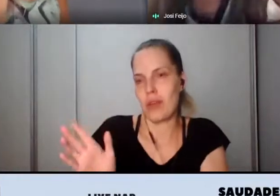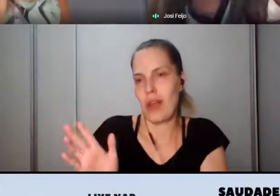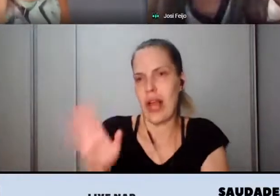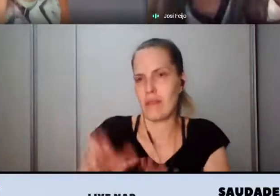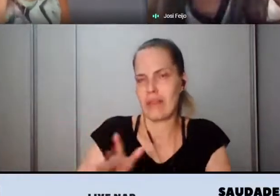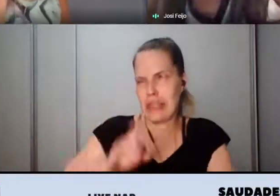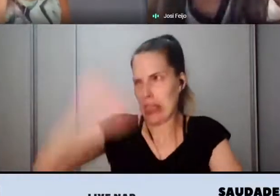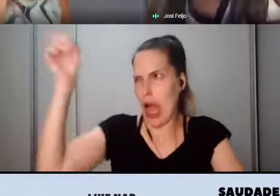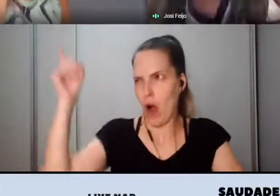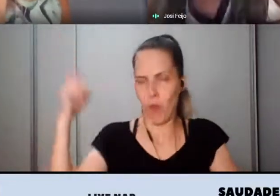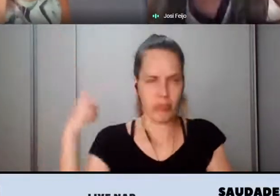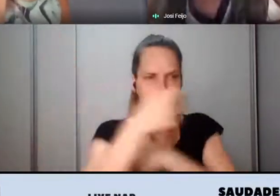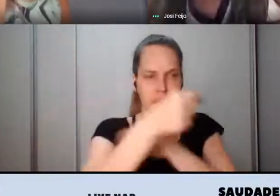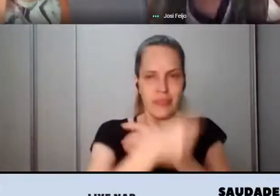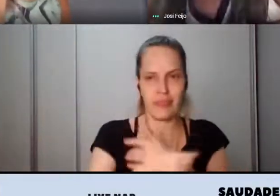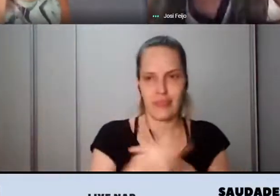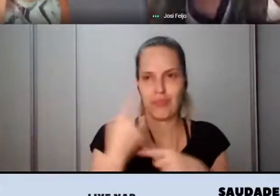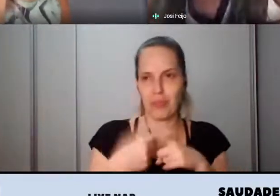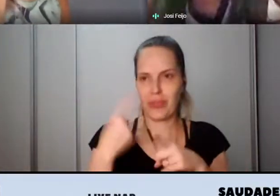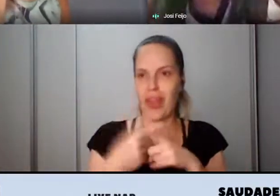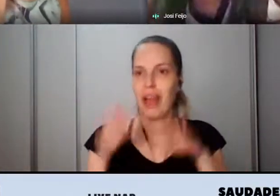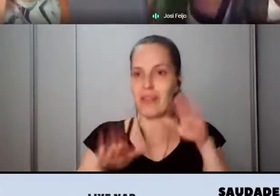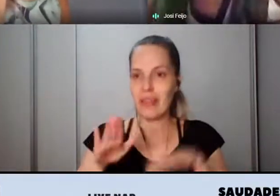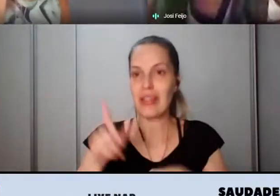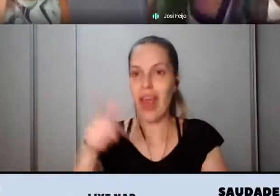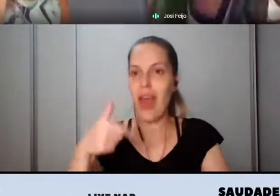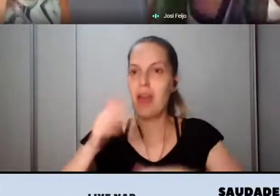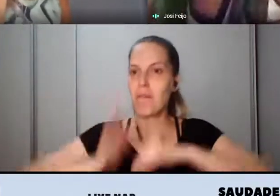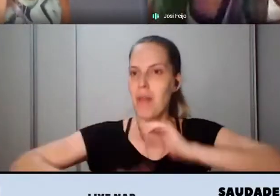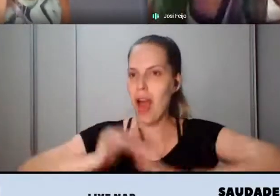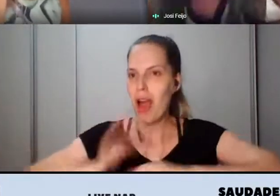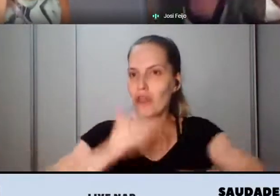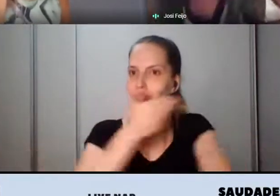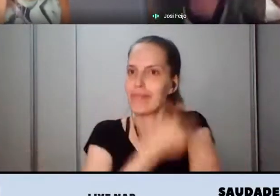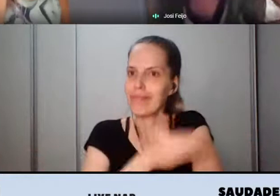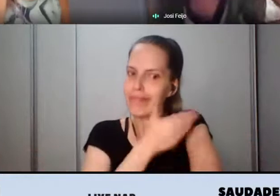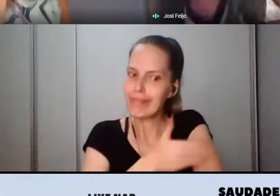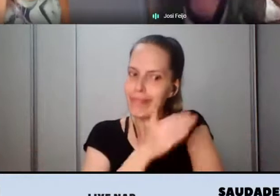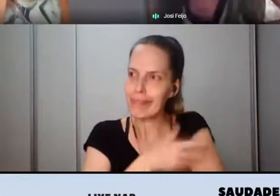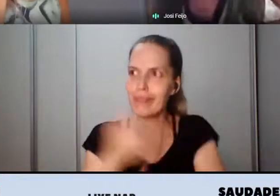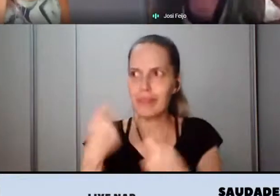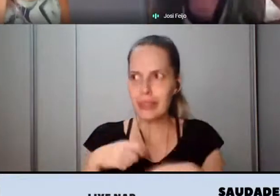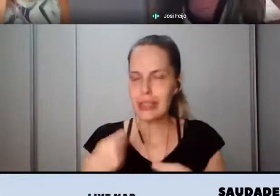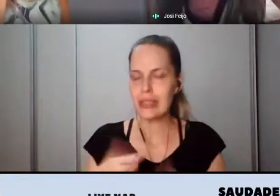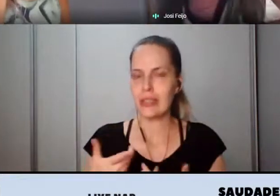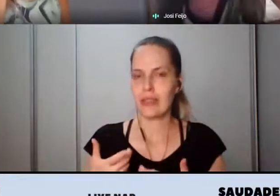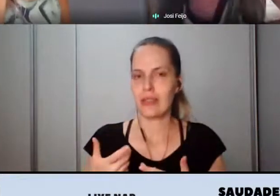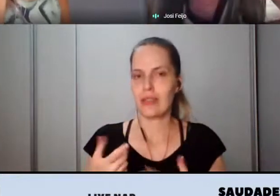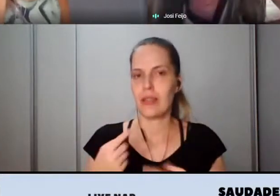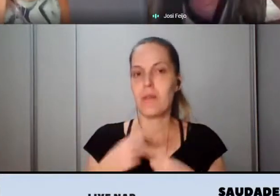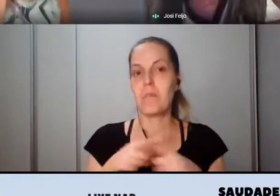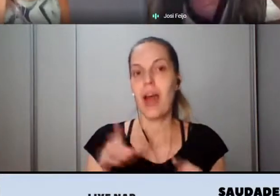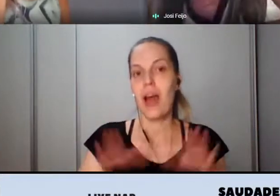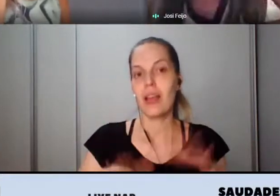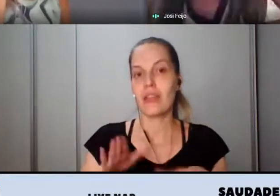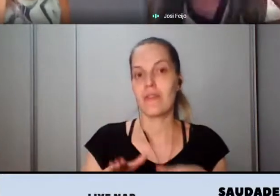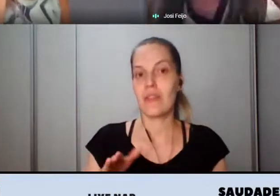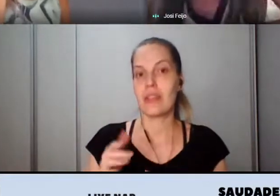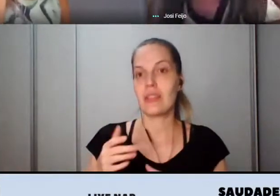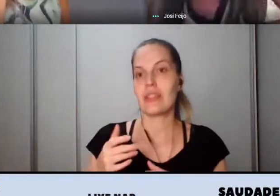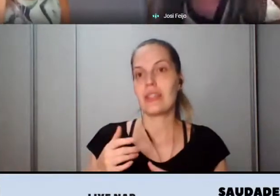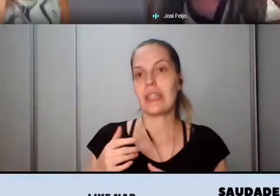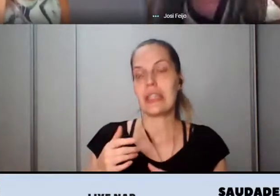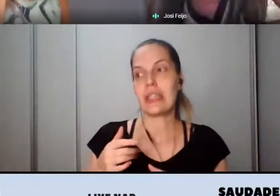gente tem que fazer constantemente. Mas cada sim que a gente diz para o outro é um não que a gente diz para a gente.